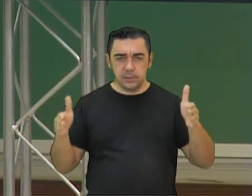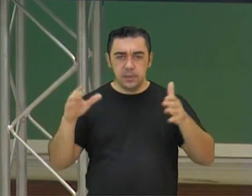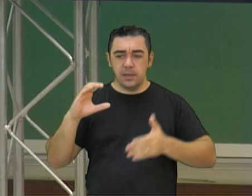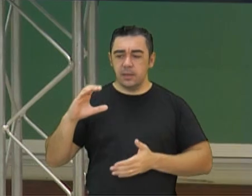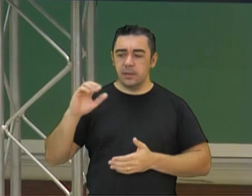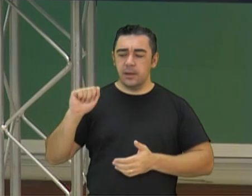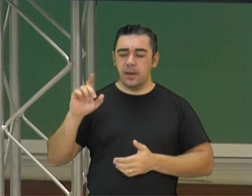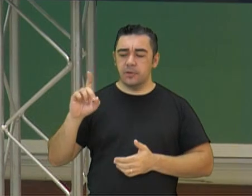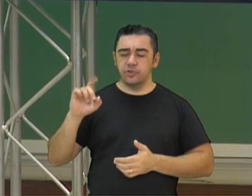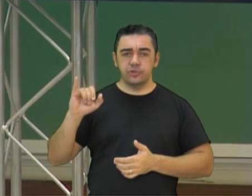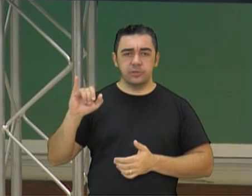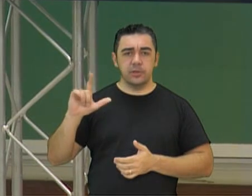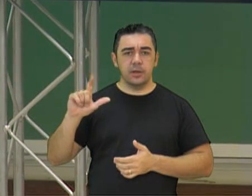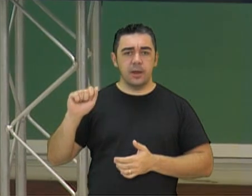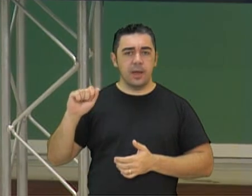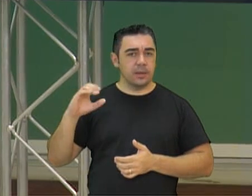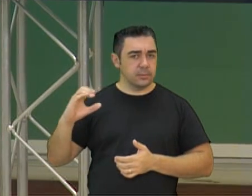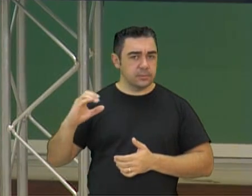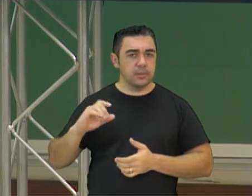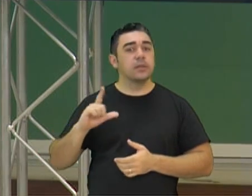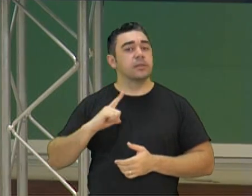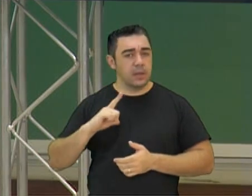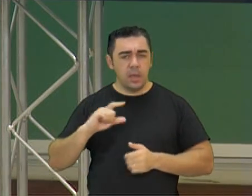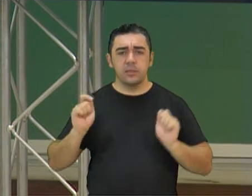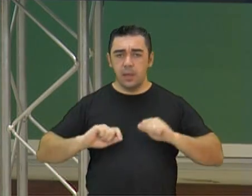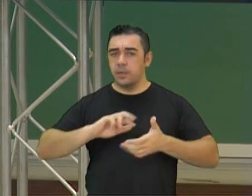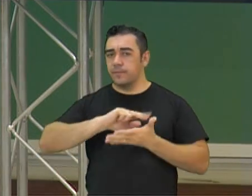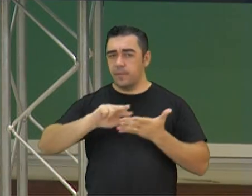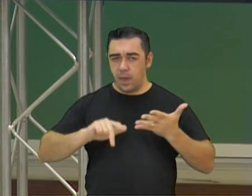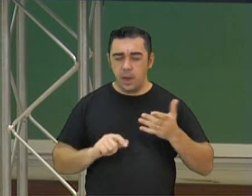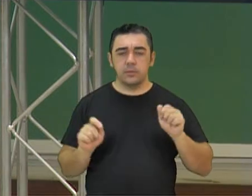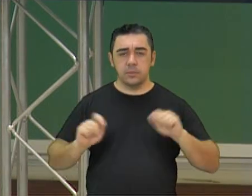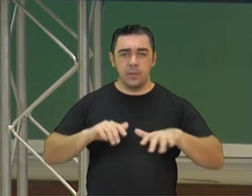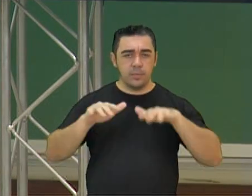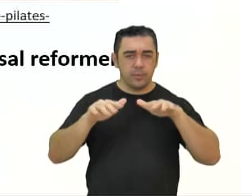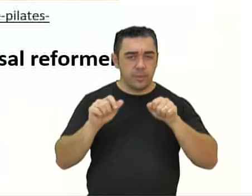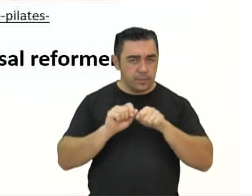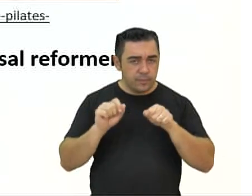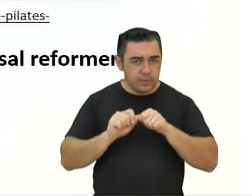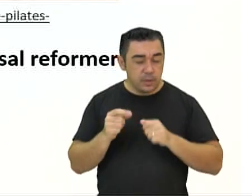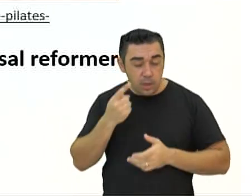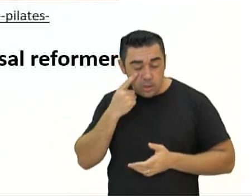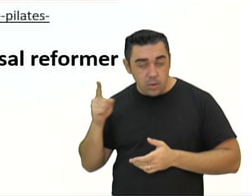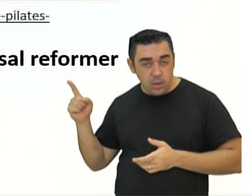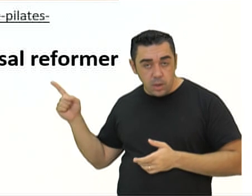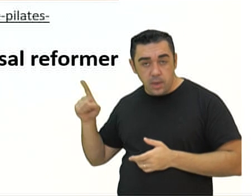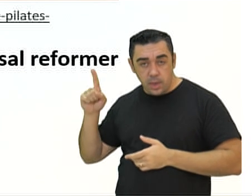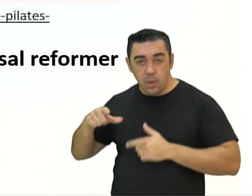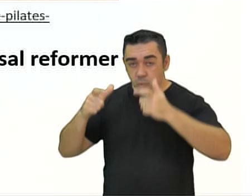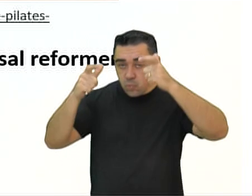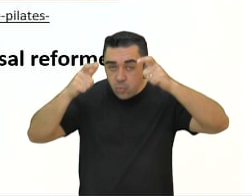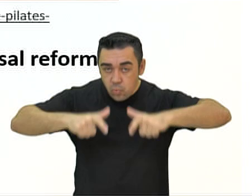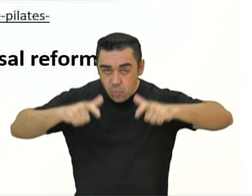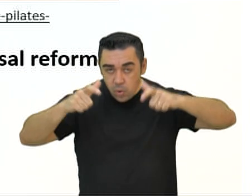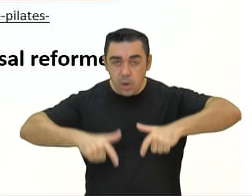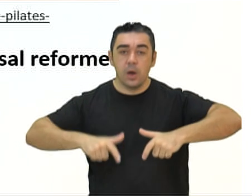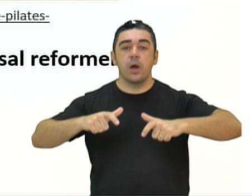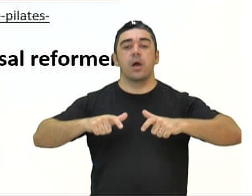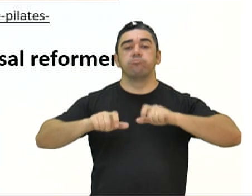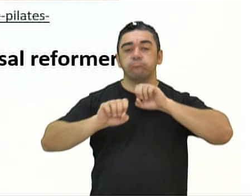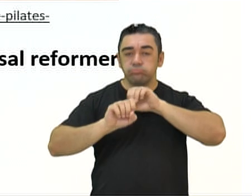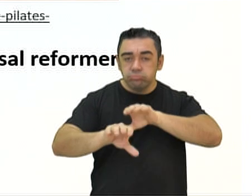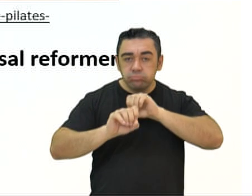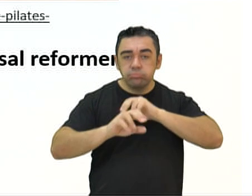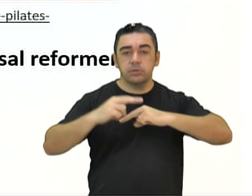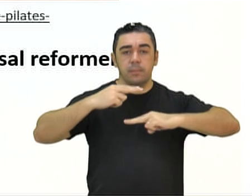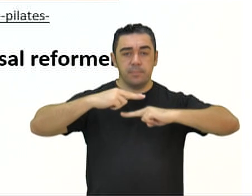o Cadillac. Também é feito muitos movimentos aqui. Então, esse aqui é um estúdio, tá, de pilates